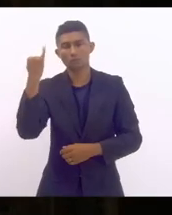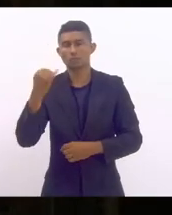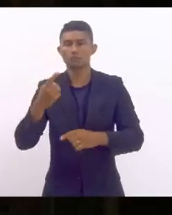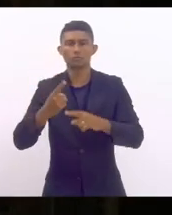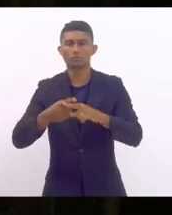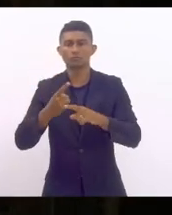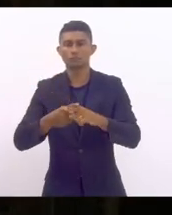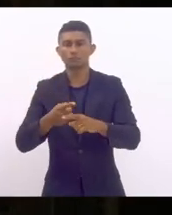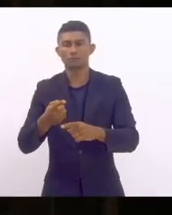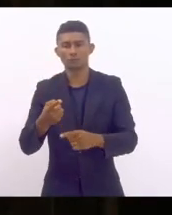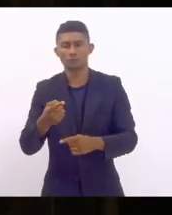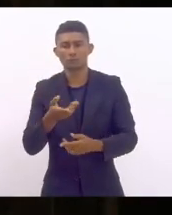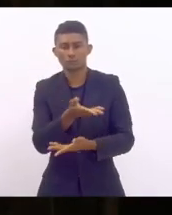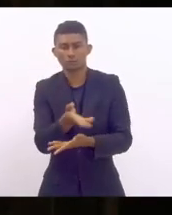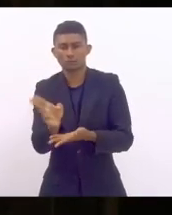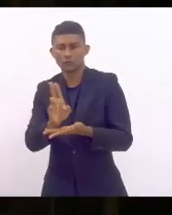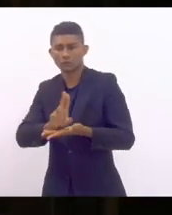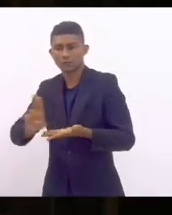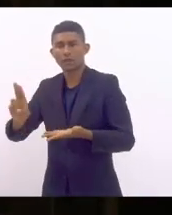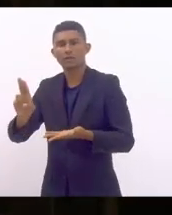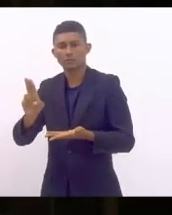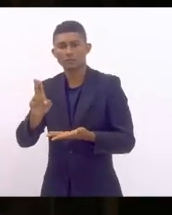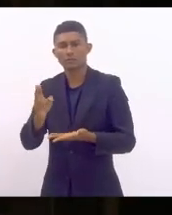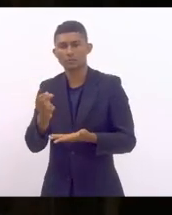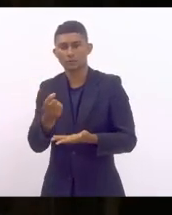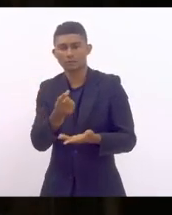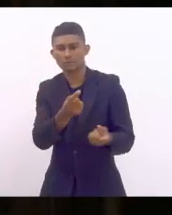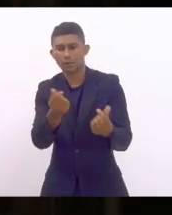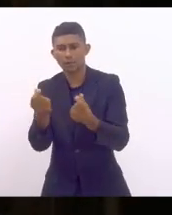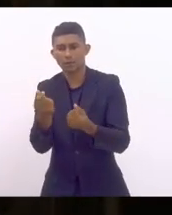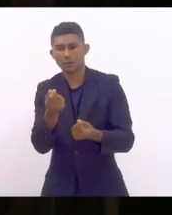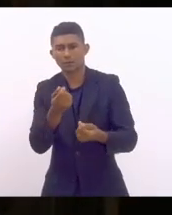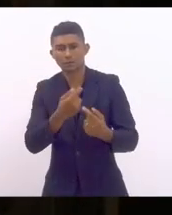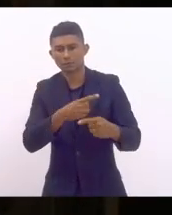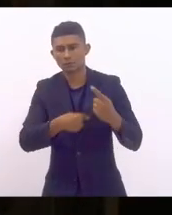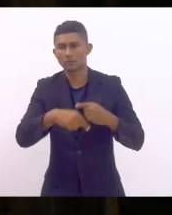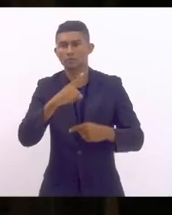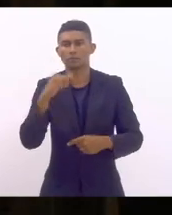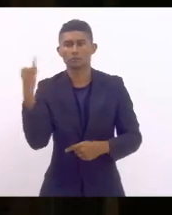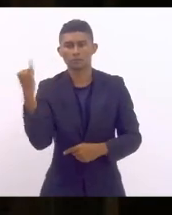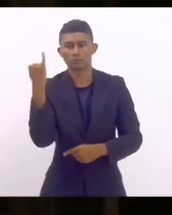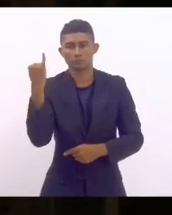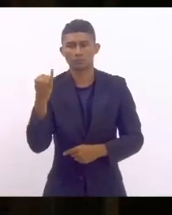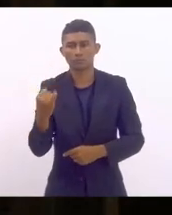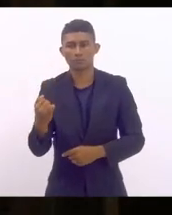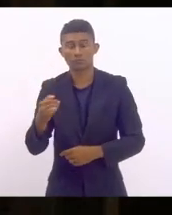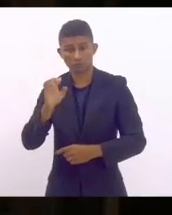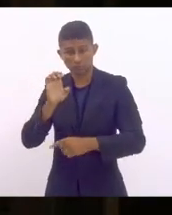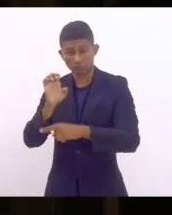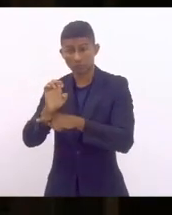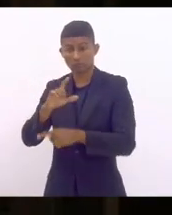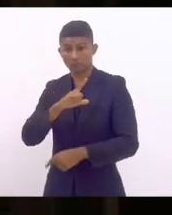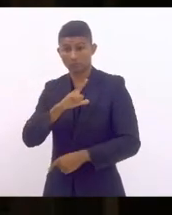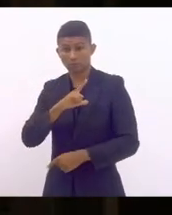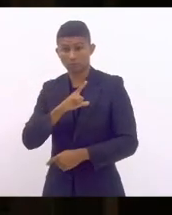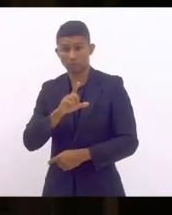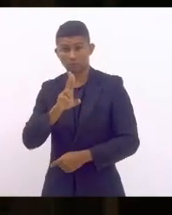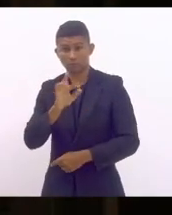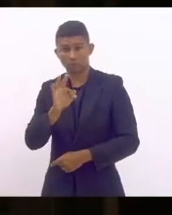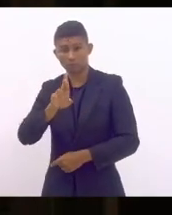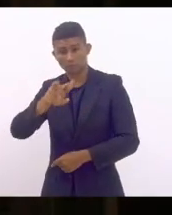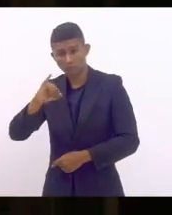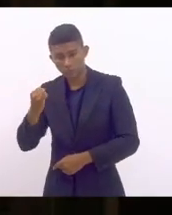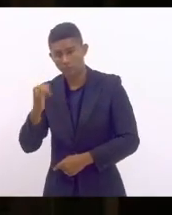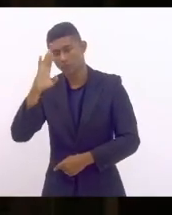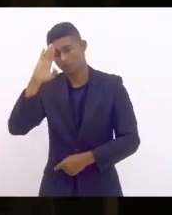recuperação orçamentária das Universidades e institutos federais nosso país na principalmente que nosso estado no nosso estado a gente tem uma RJ que a principal Universidade